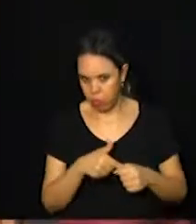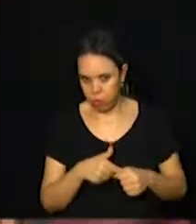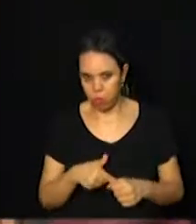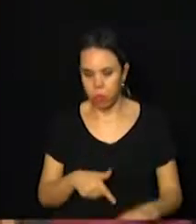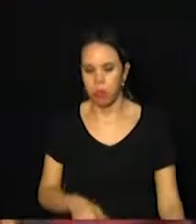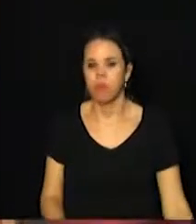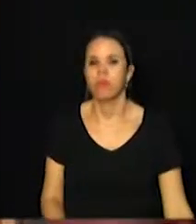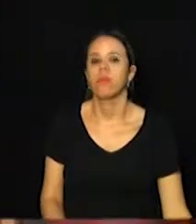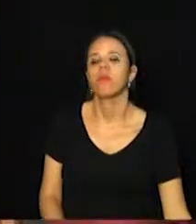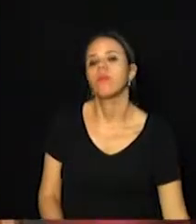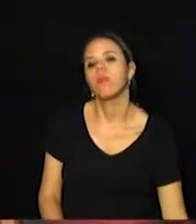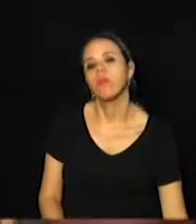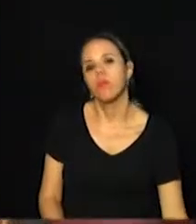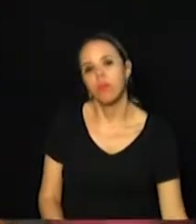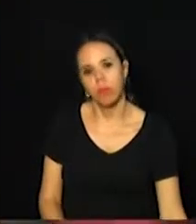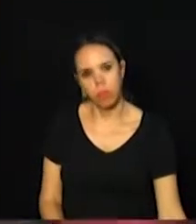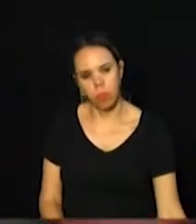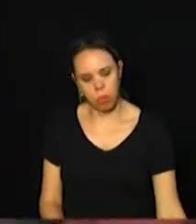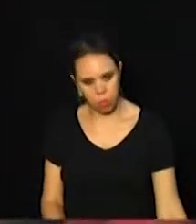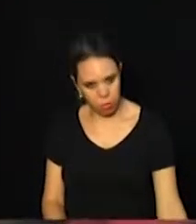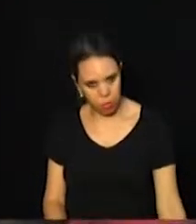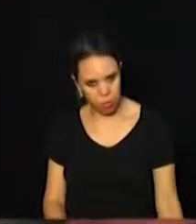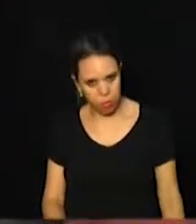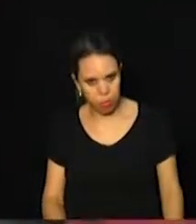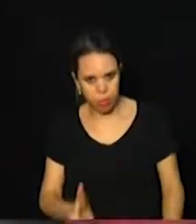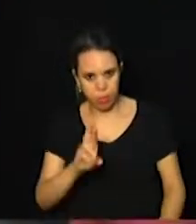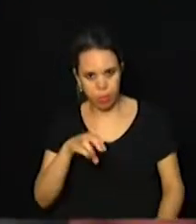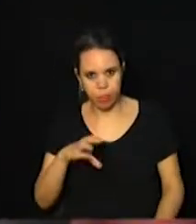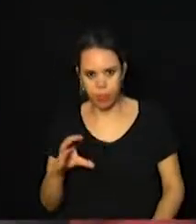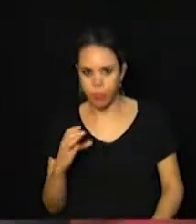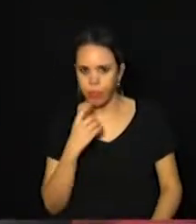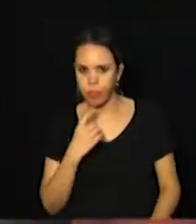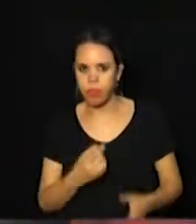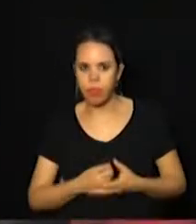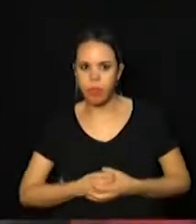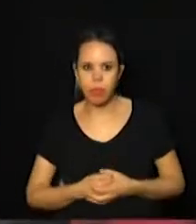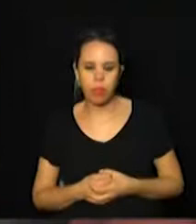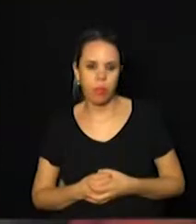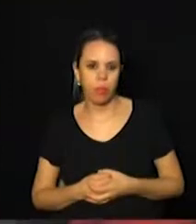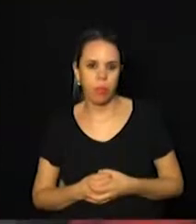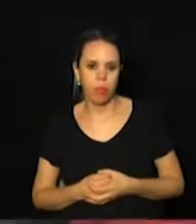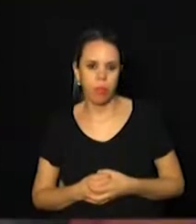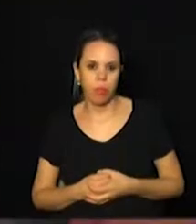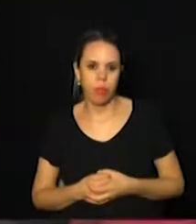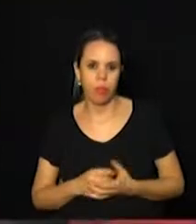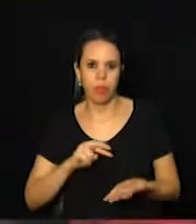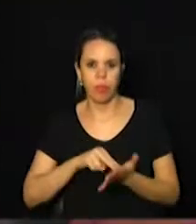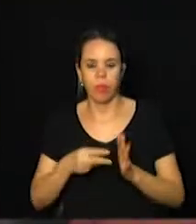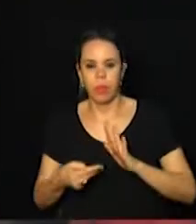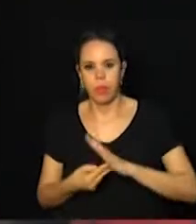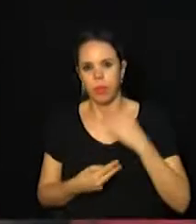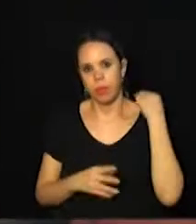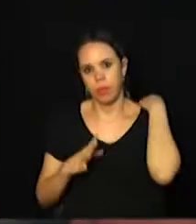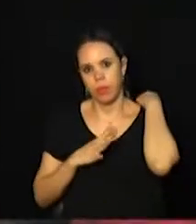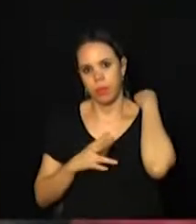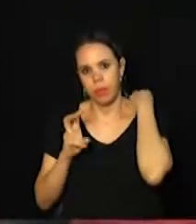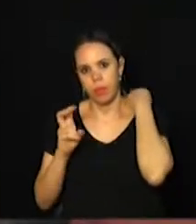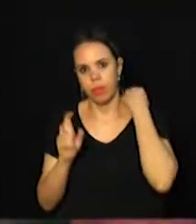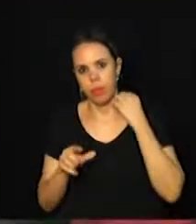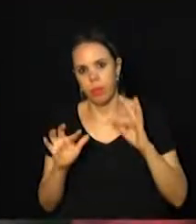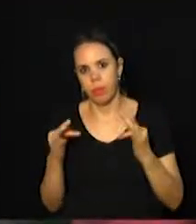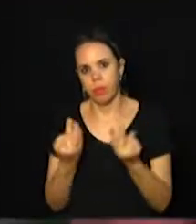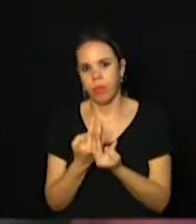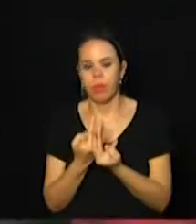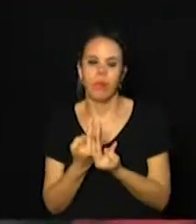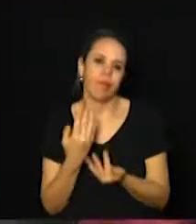5.000 frentista na região metropolitana de Campinas correspondente também a cinco mil